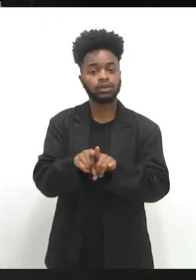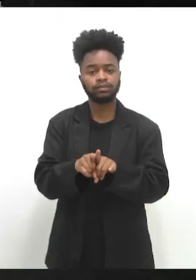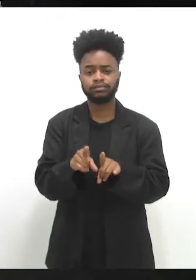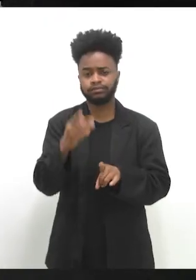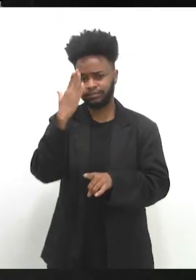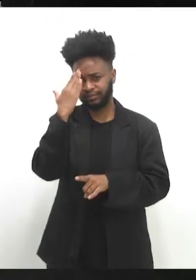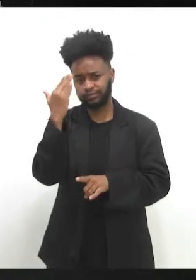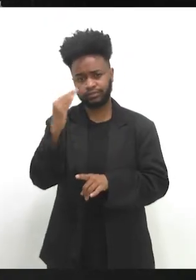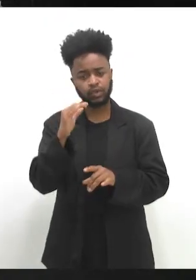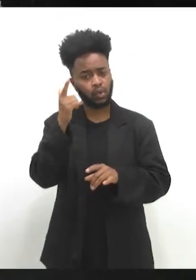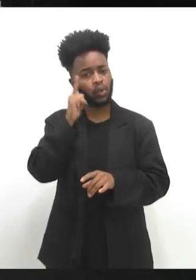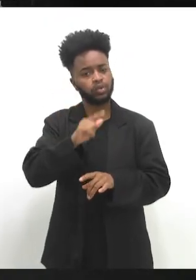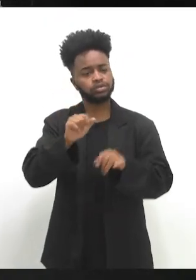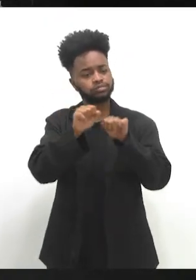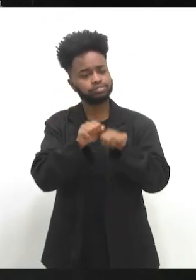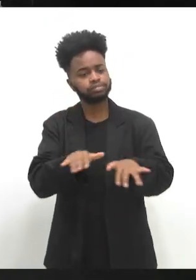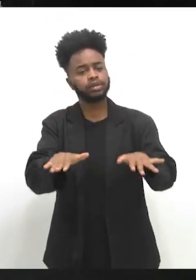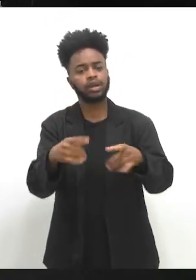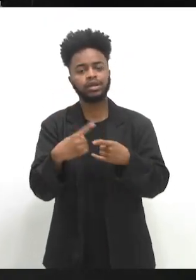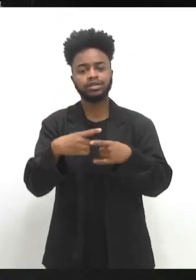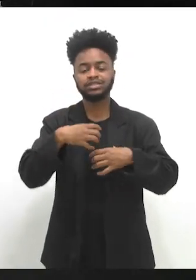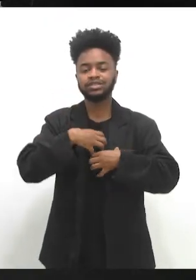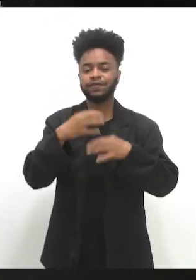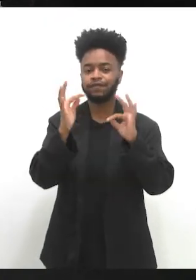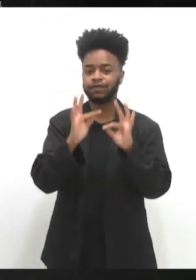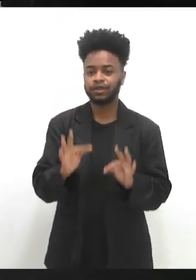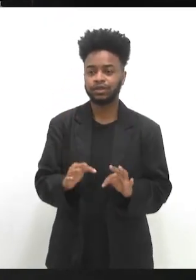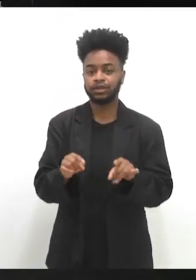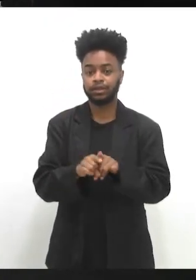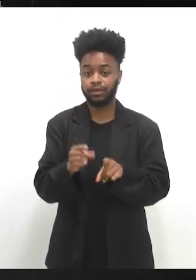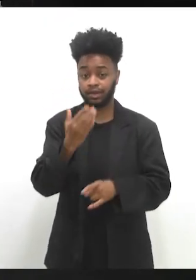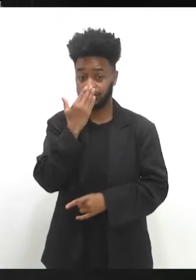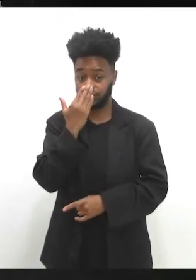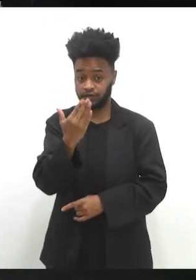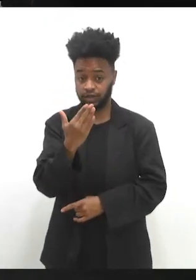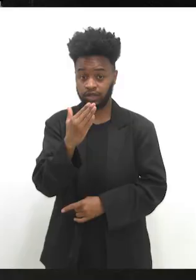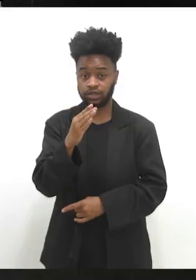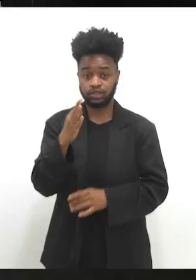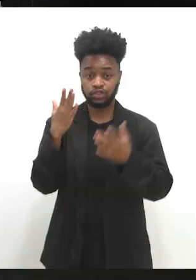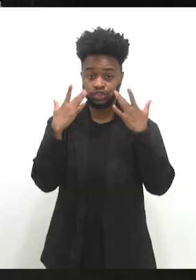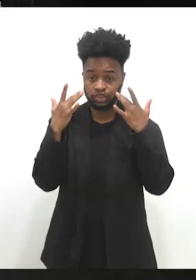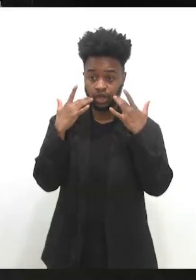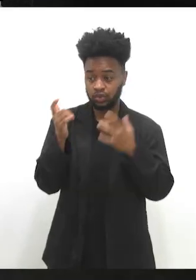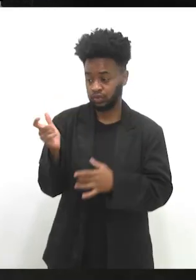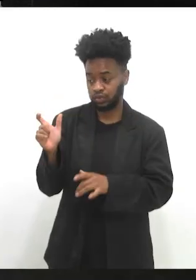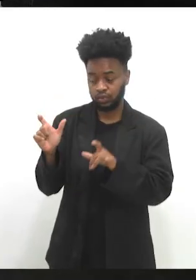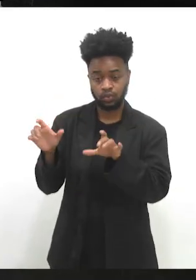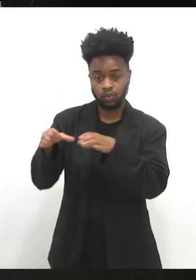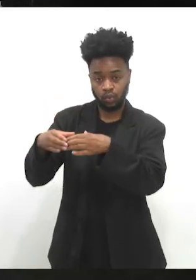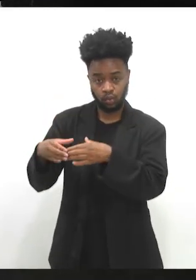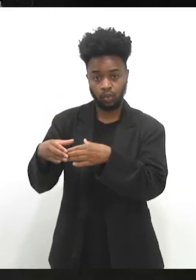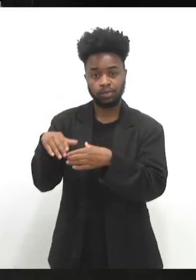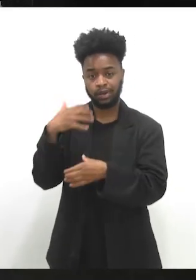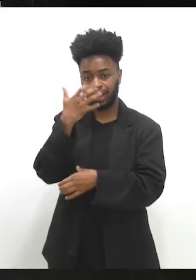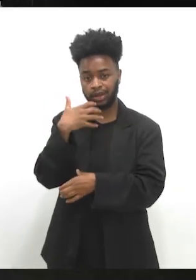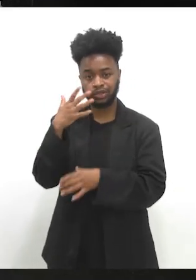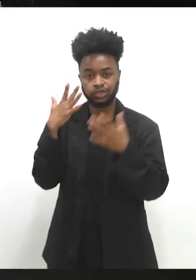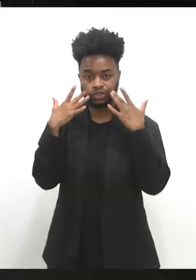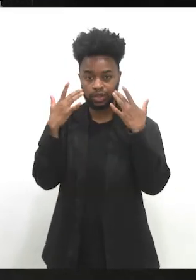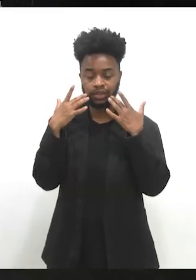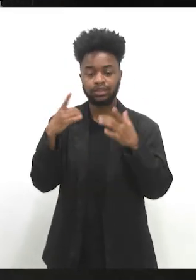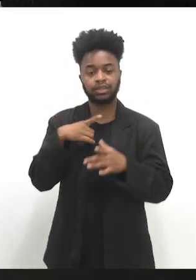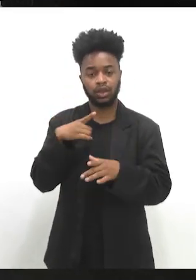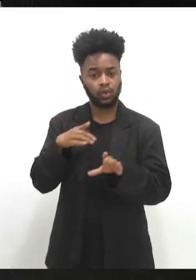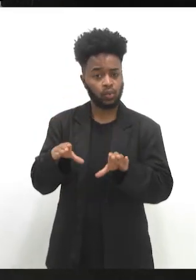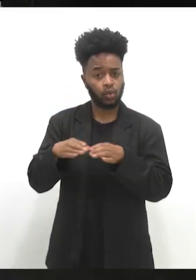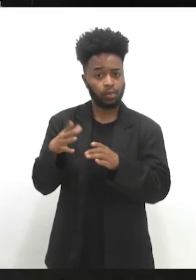um enorme sucesso também, o que nos dá uma felicidade absurda. E frente ao coro, então, do teatro, eles são solistas do coro do teatro, então é um projeto